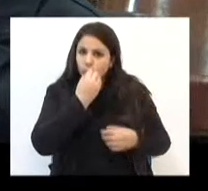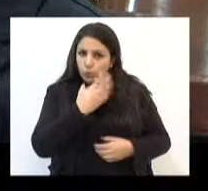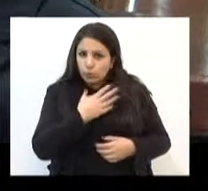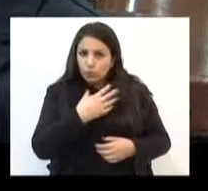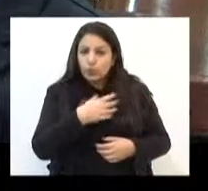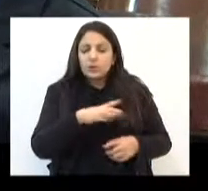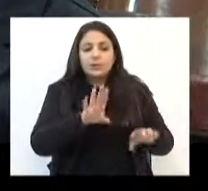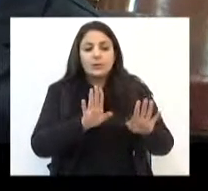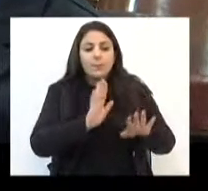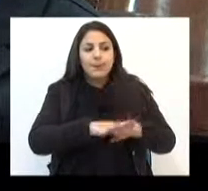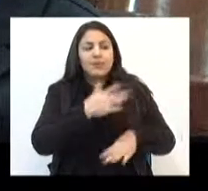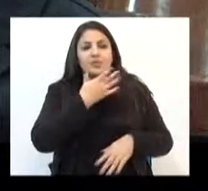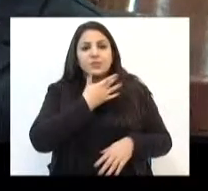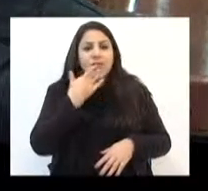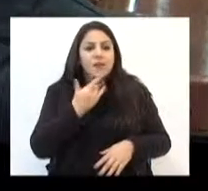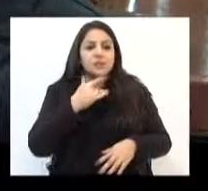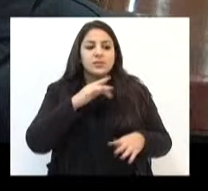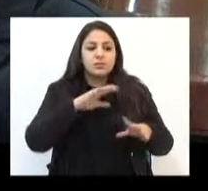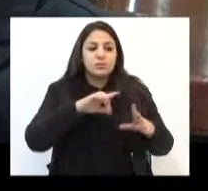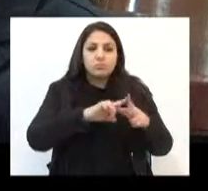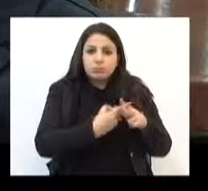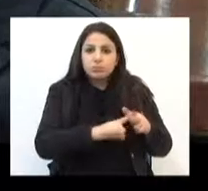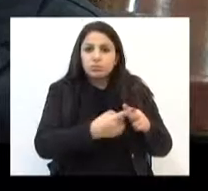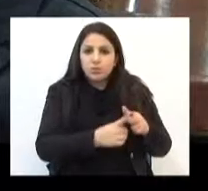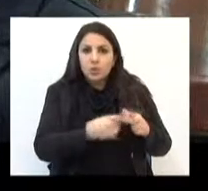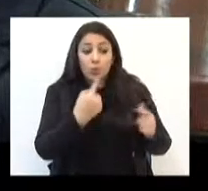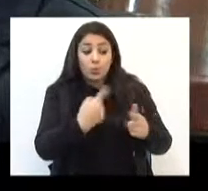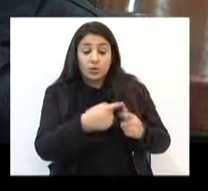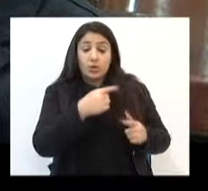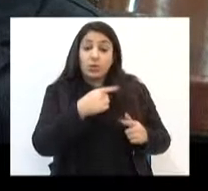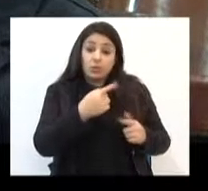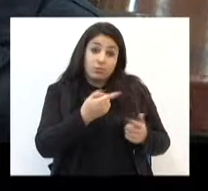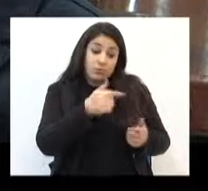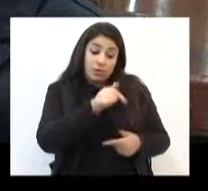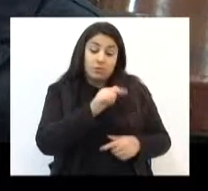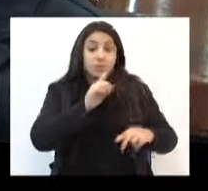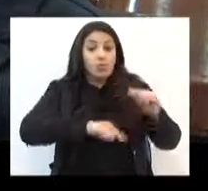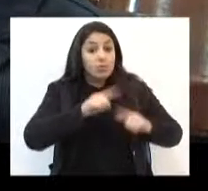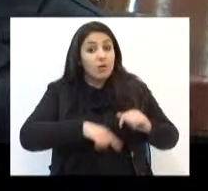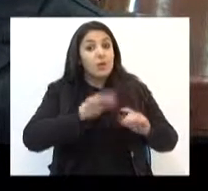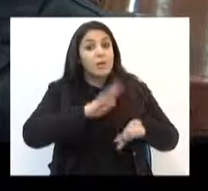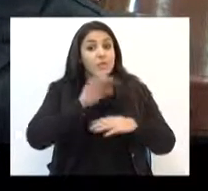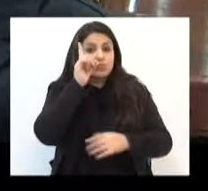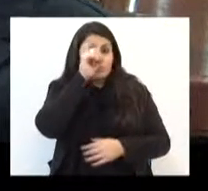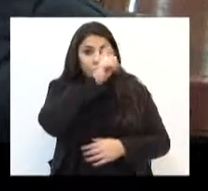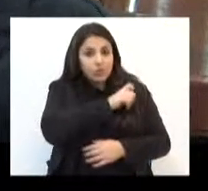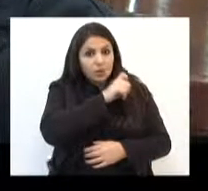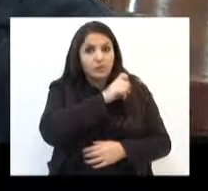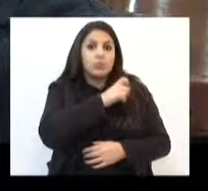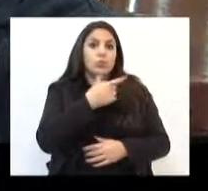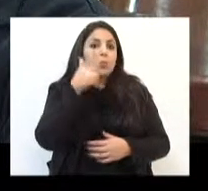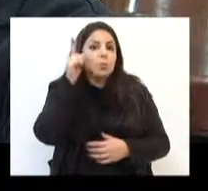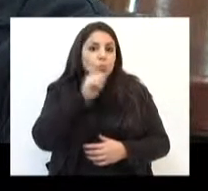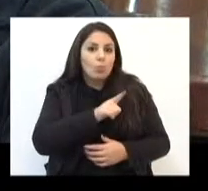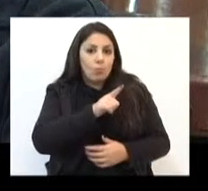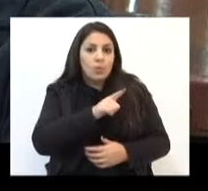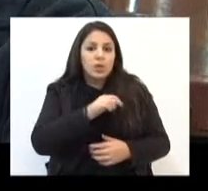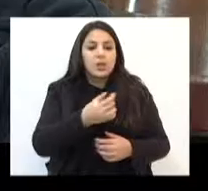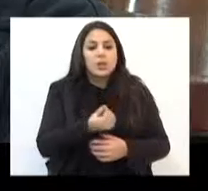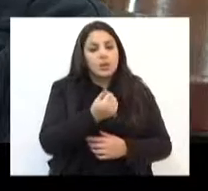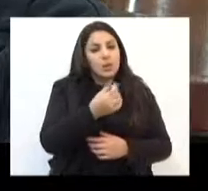população e que isso vai resultar também no transporte público. Mas a gente não pode colocar como maior custo do transporte público a parada, e sim